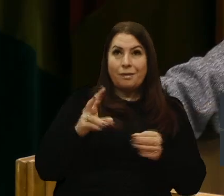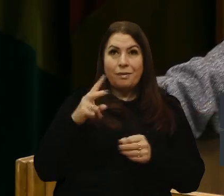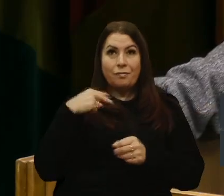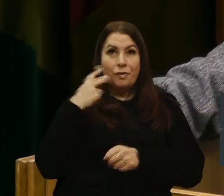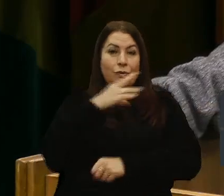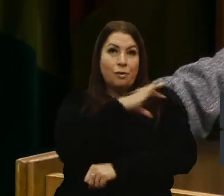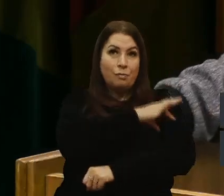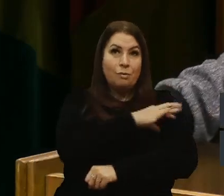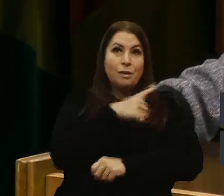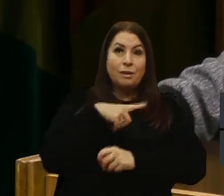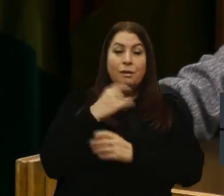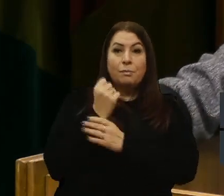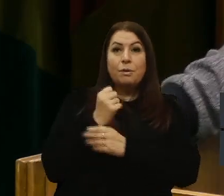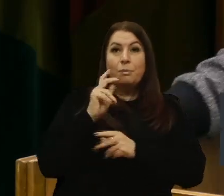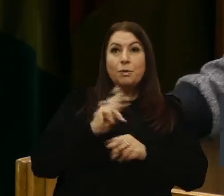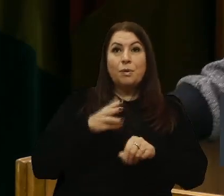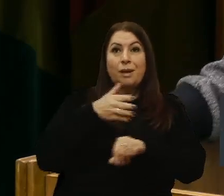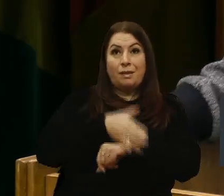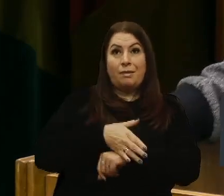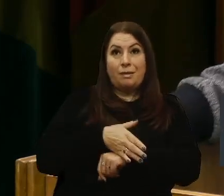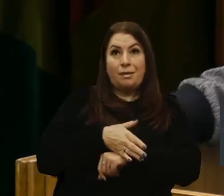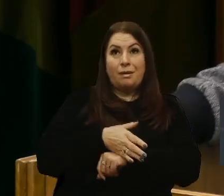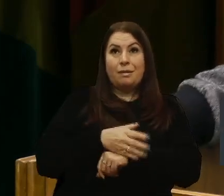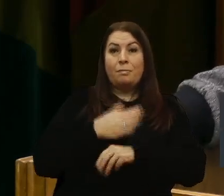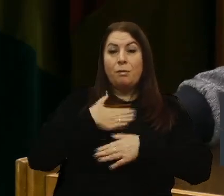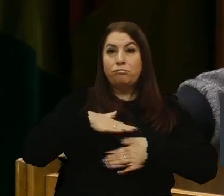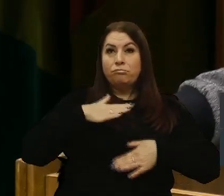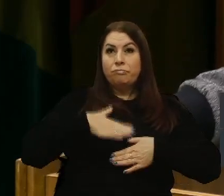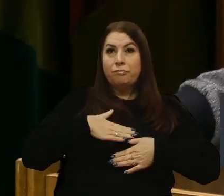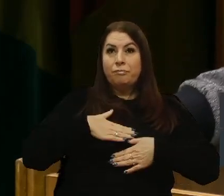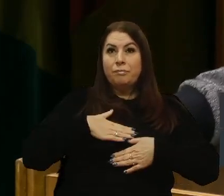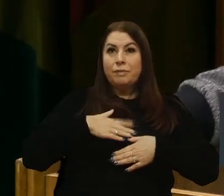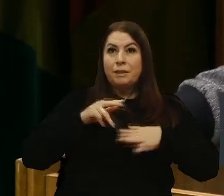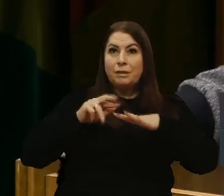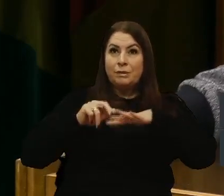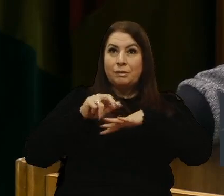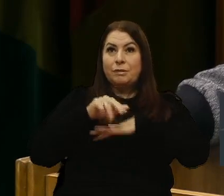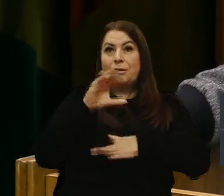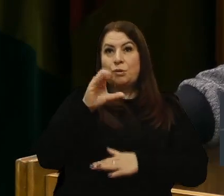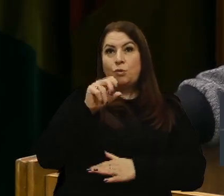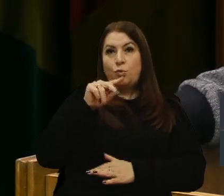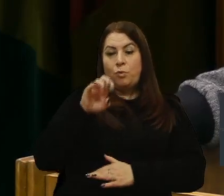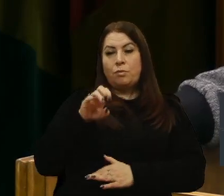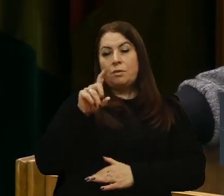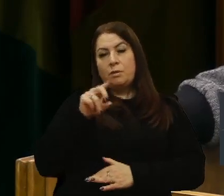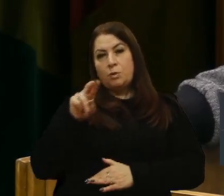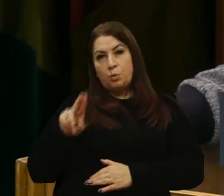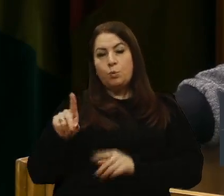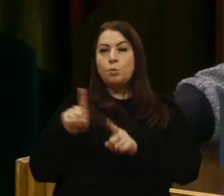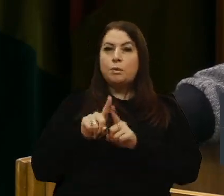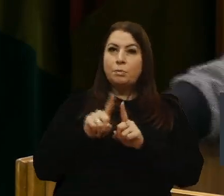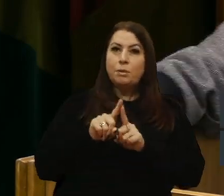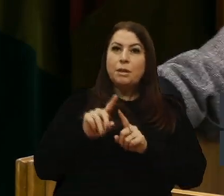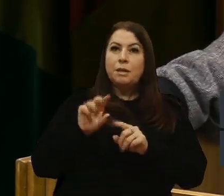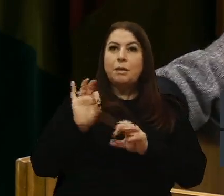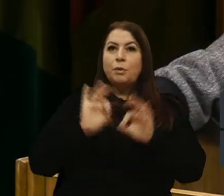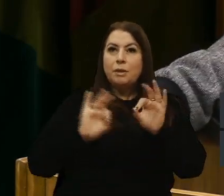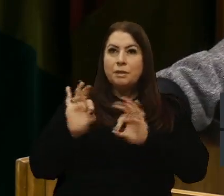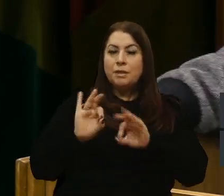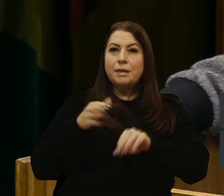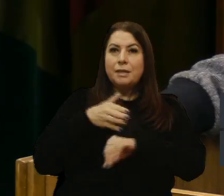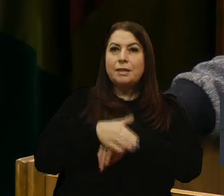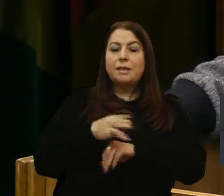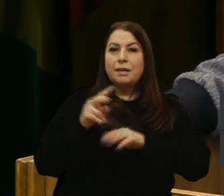nós pudéssemos garantir que as pessoas acessassem com maior tranquilidade. Falo da escadaria da Conde Deu, falo da necessidade de readequação da entrada